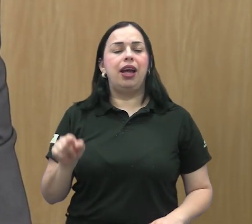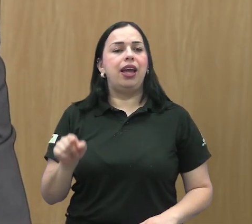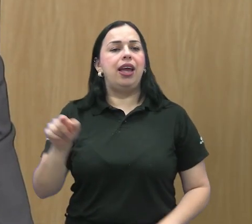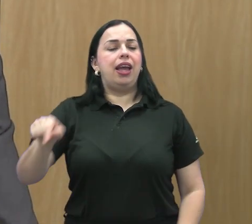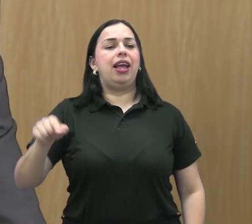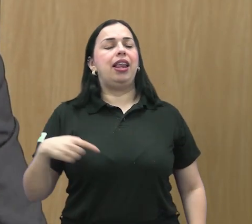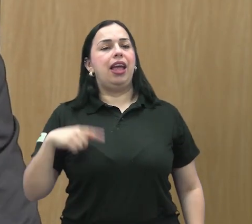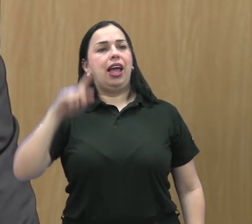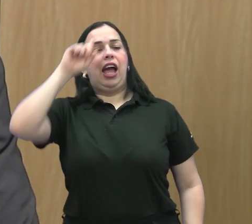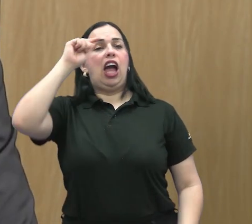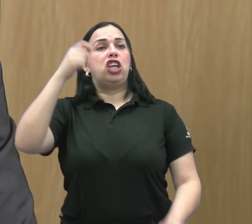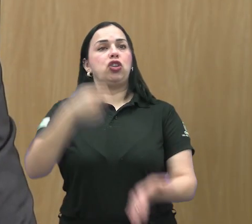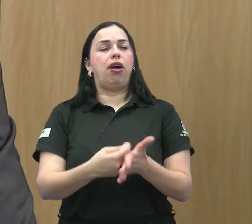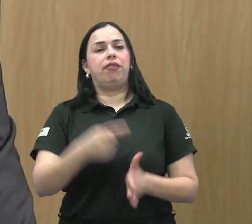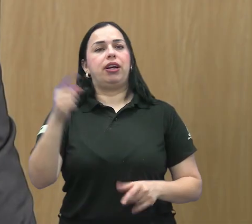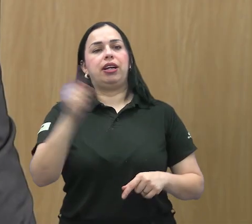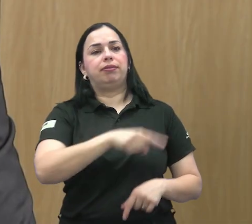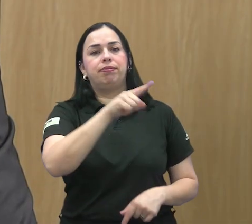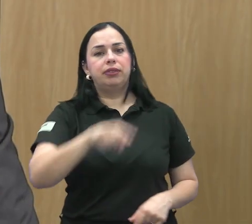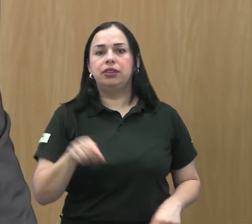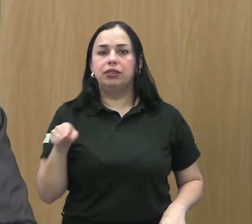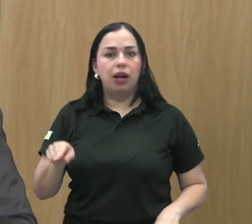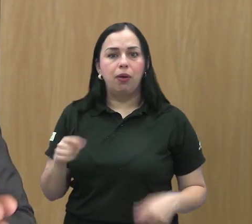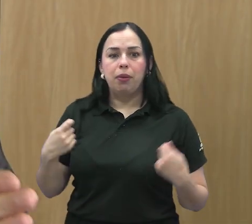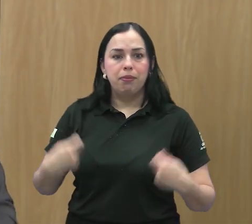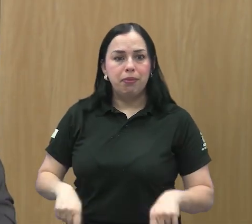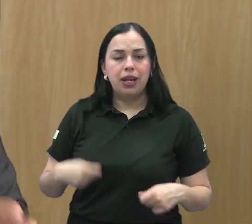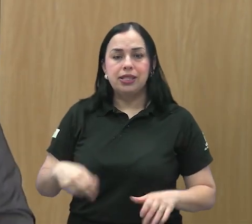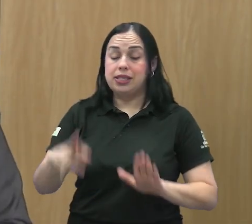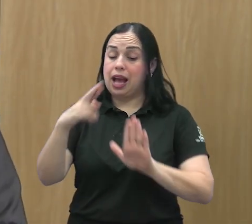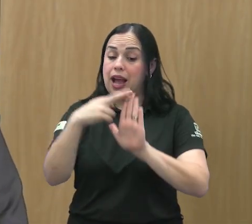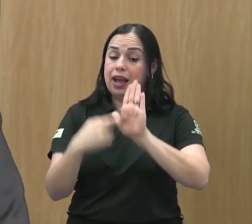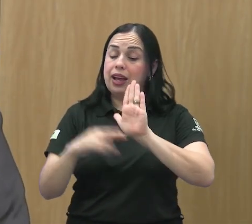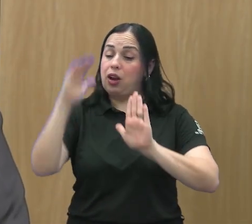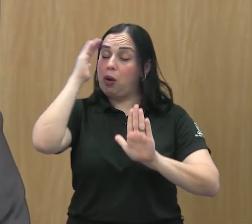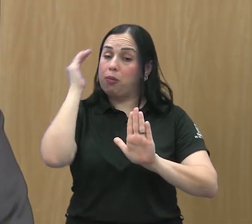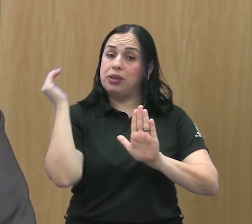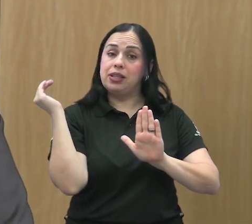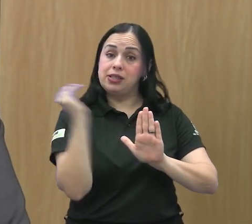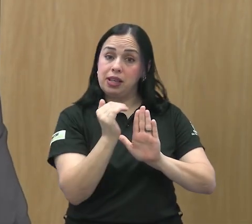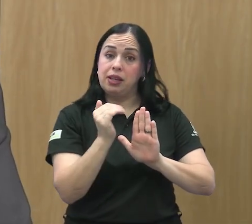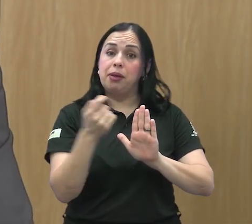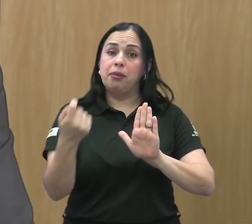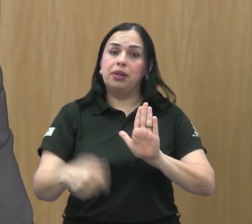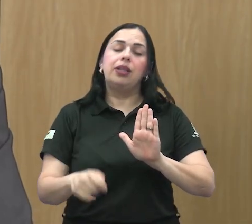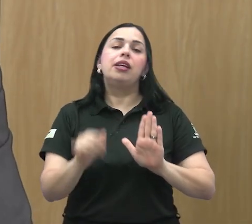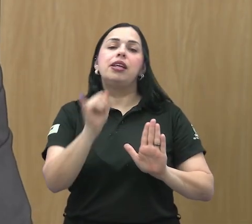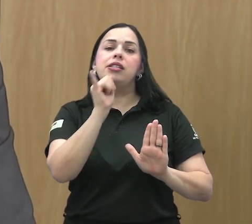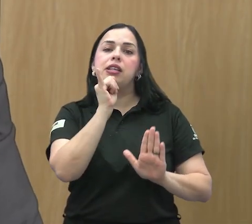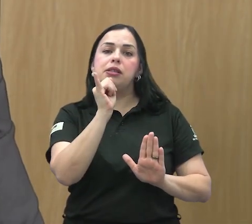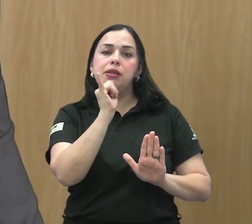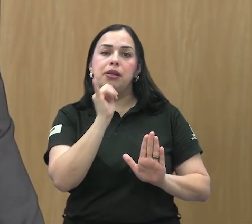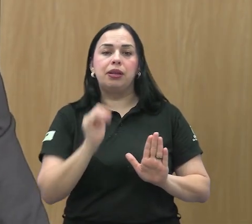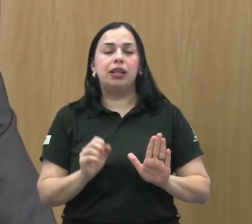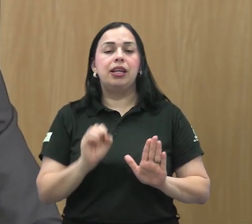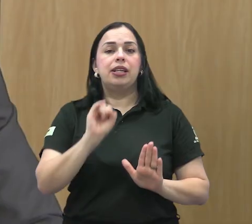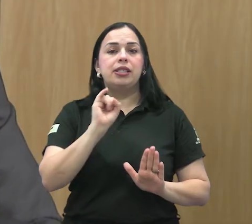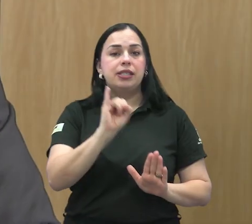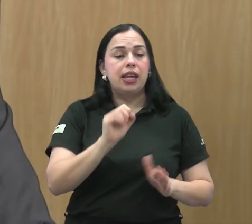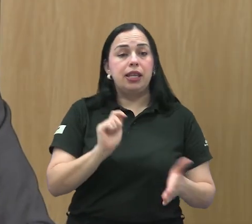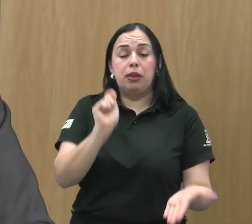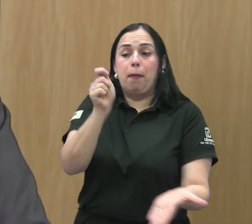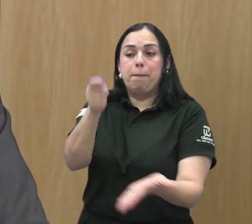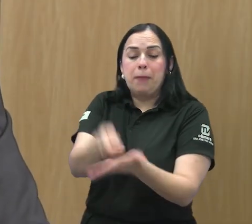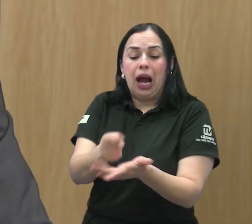com uma política arbitrária dessa concessionária. A concessionária precisa seguir regras muito bem definidas, por exemplo, na questão